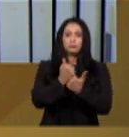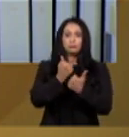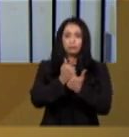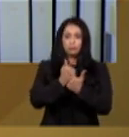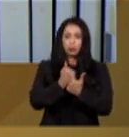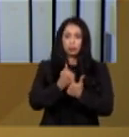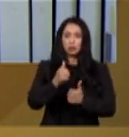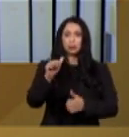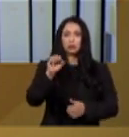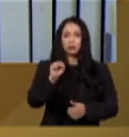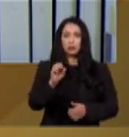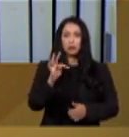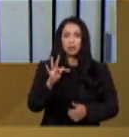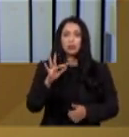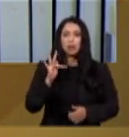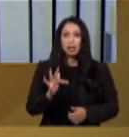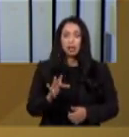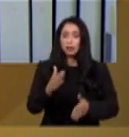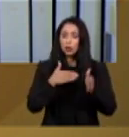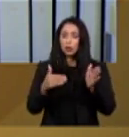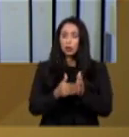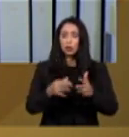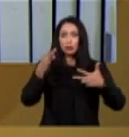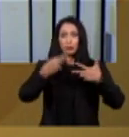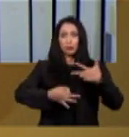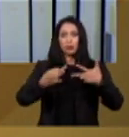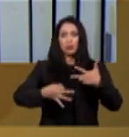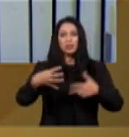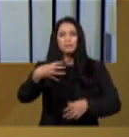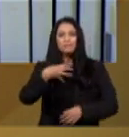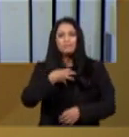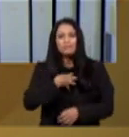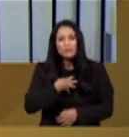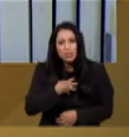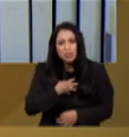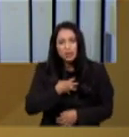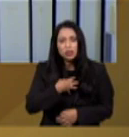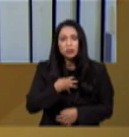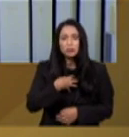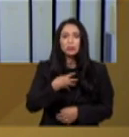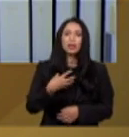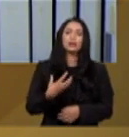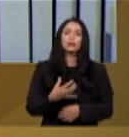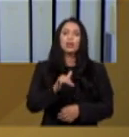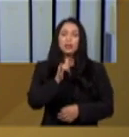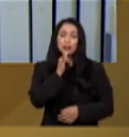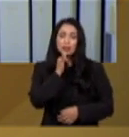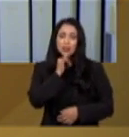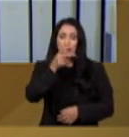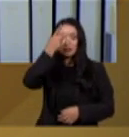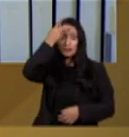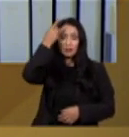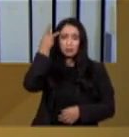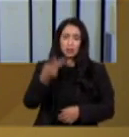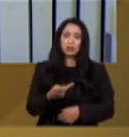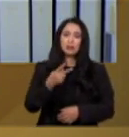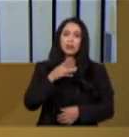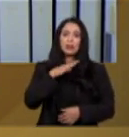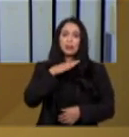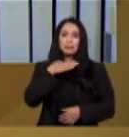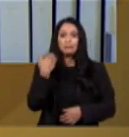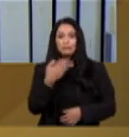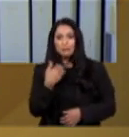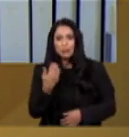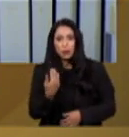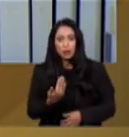Judiciário, expresso mais uma vez a mais profunda solidariedade e pêsames às famílias enlutadas. Em meio